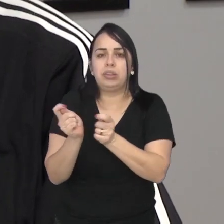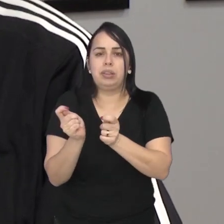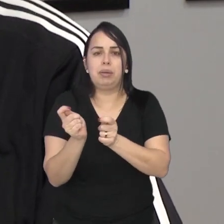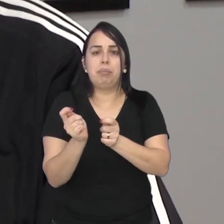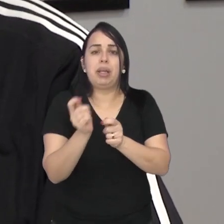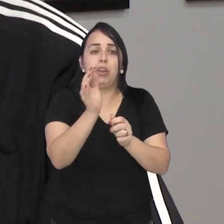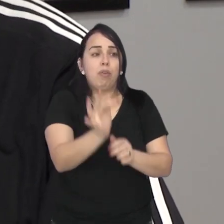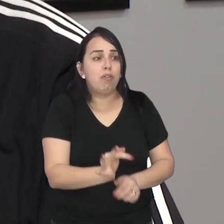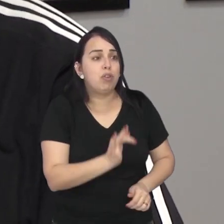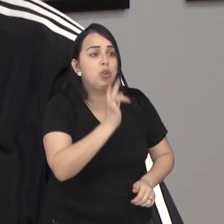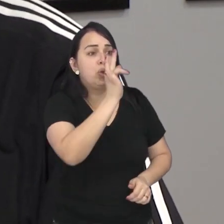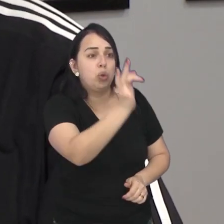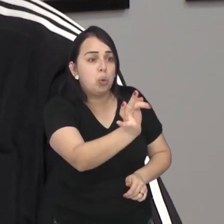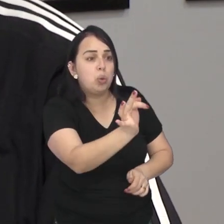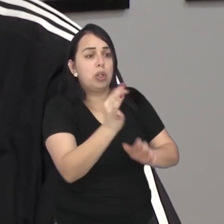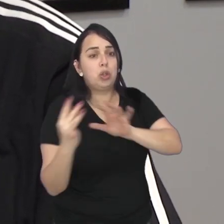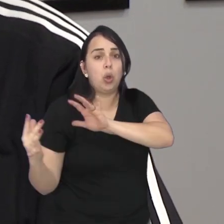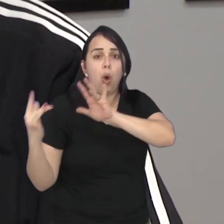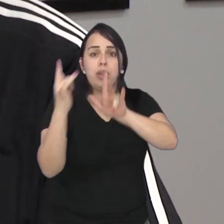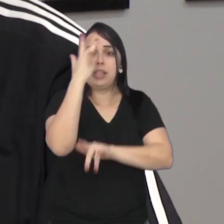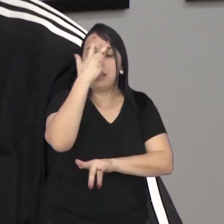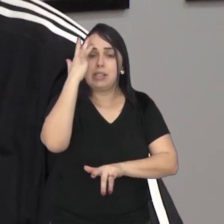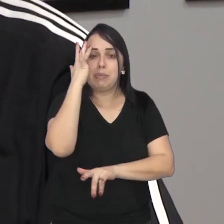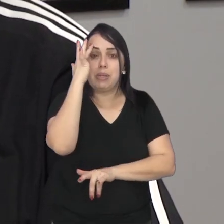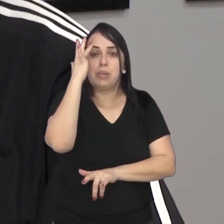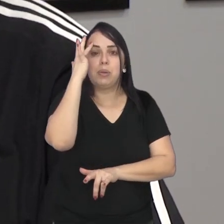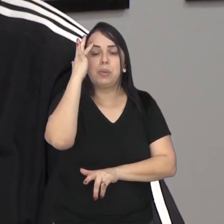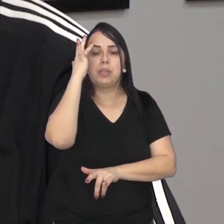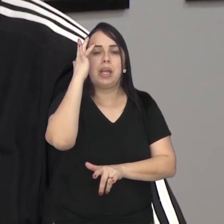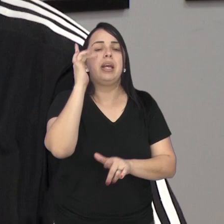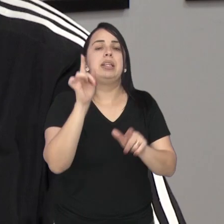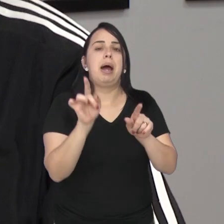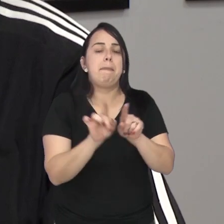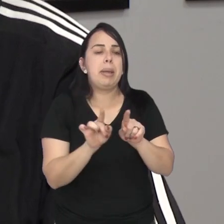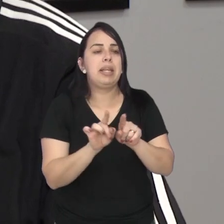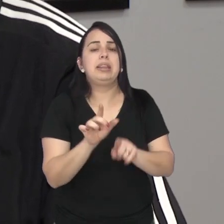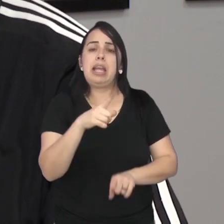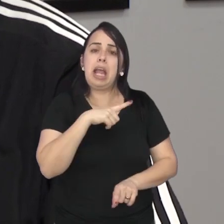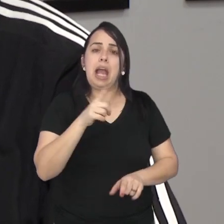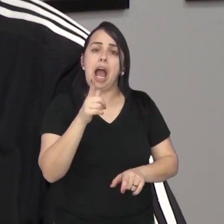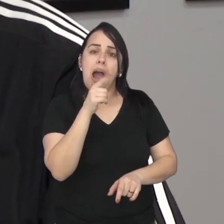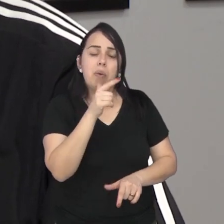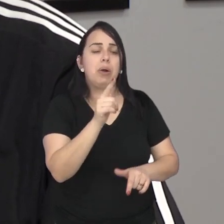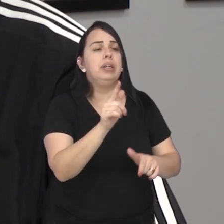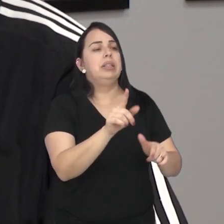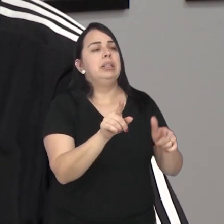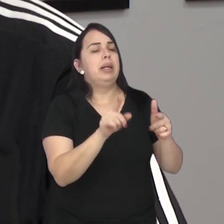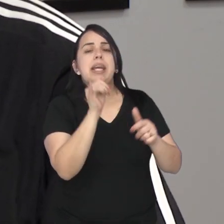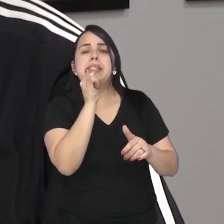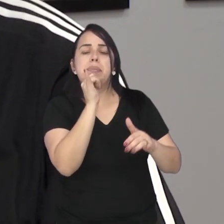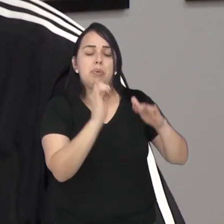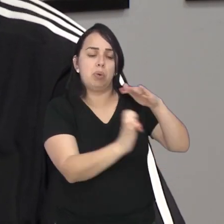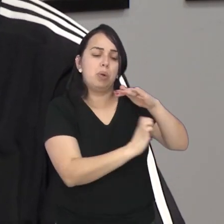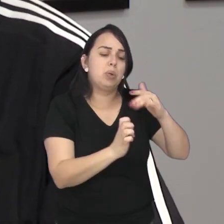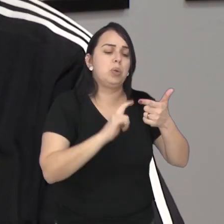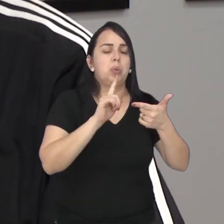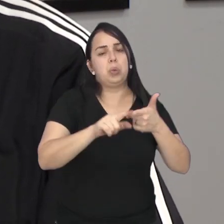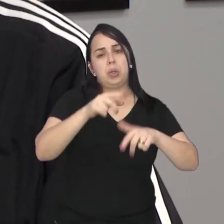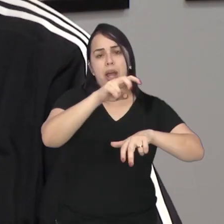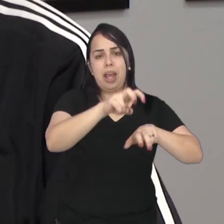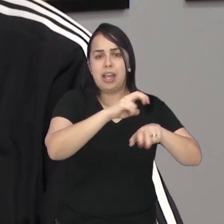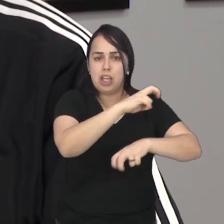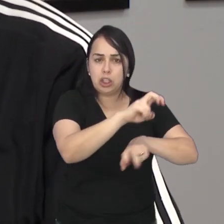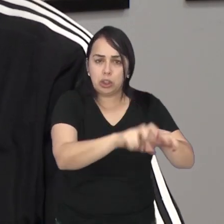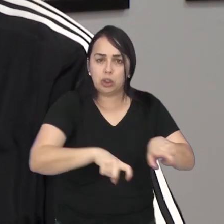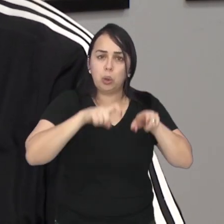os usos, todos os usuários de todos os setores, abastecimento, indústria, agricultura,